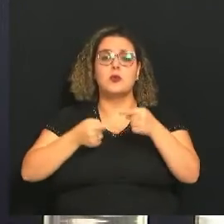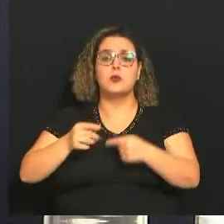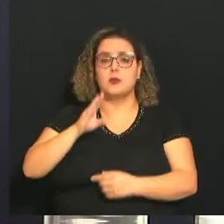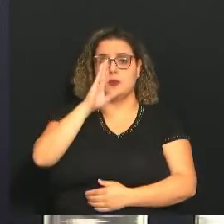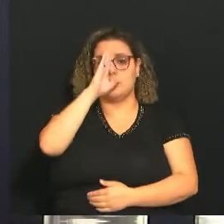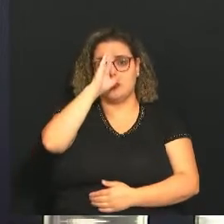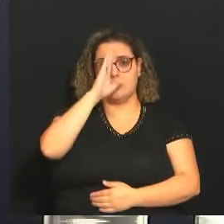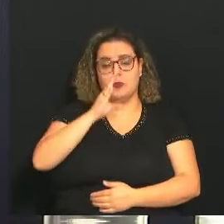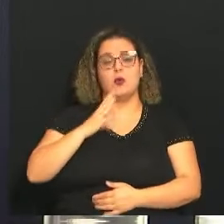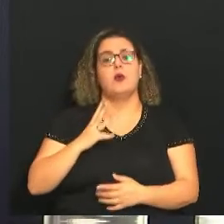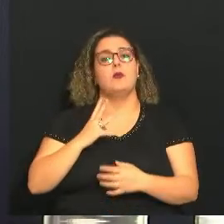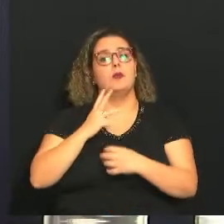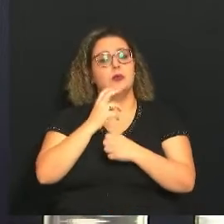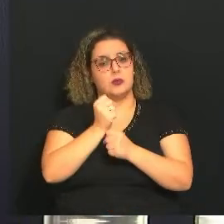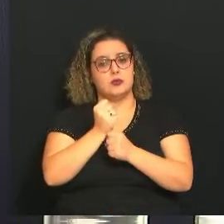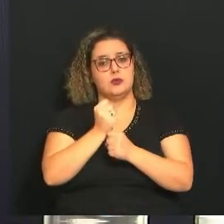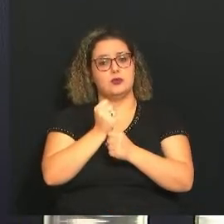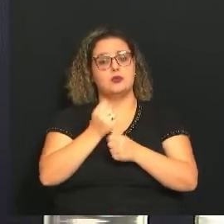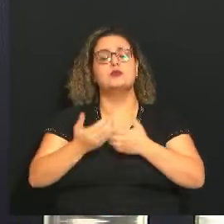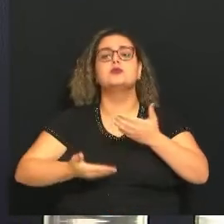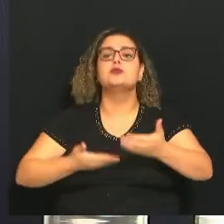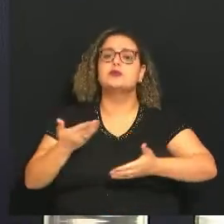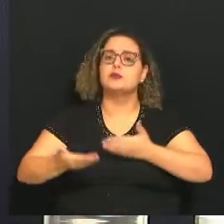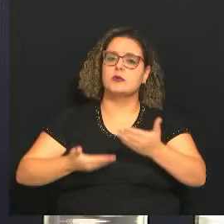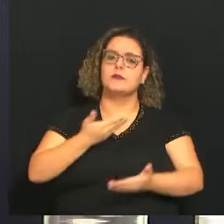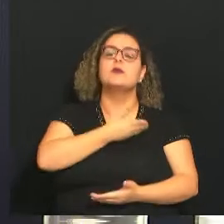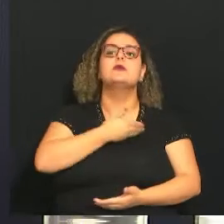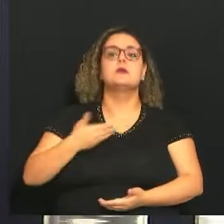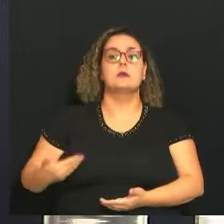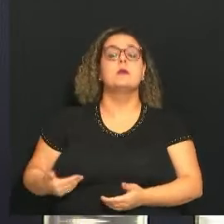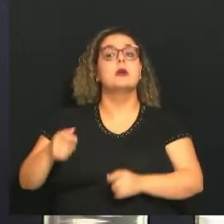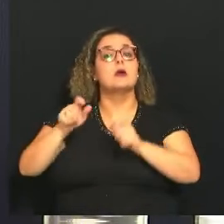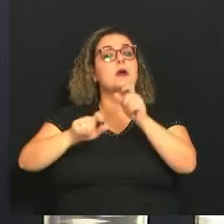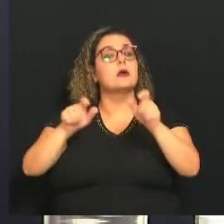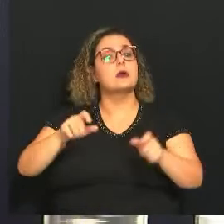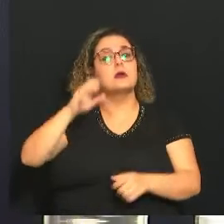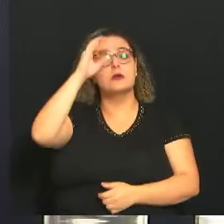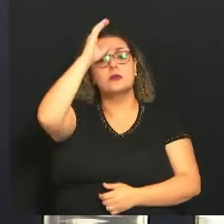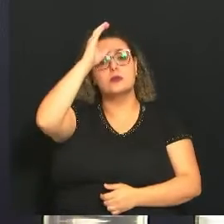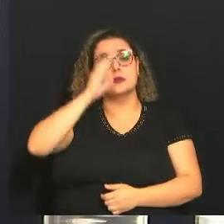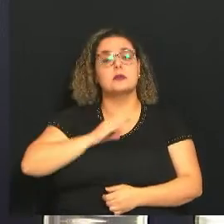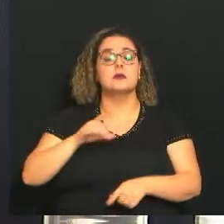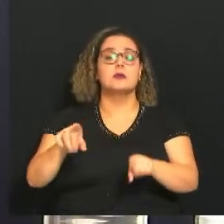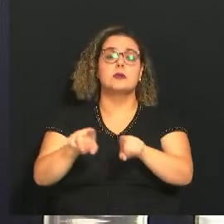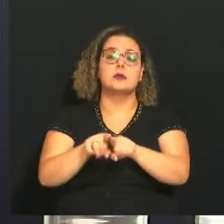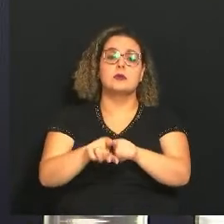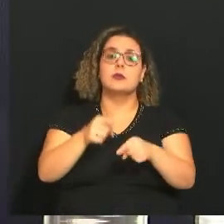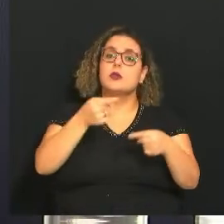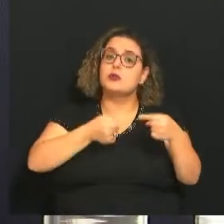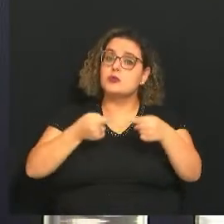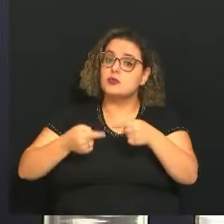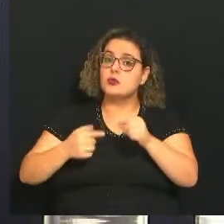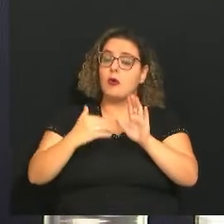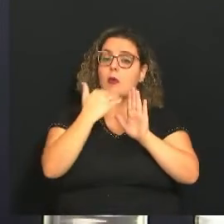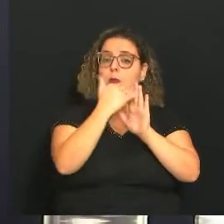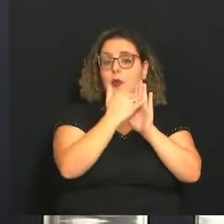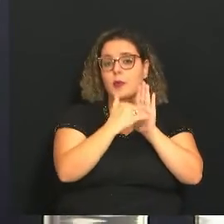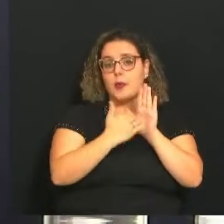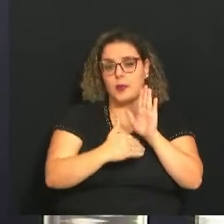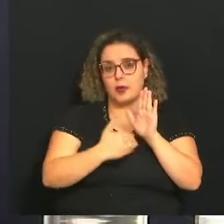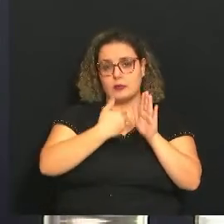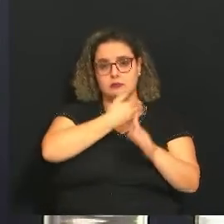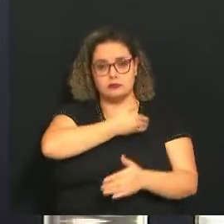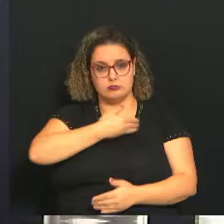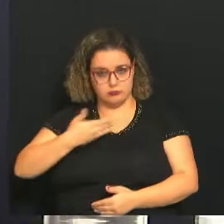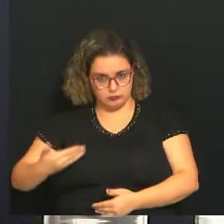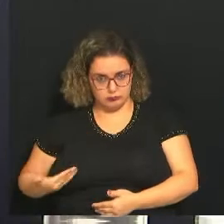o fortalecimento dos serviços públicos para a nossa população, bem como também discutir a pauta do funcionalismo.